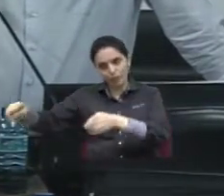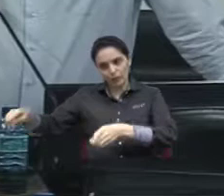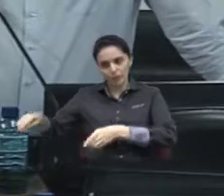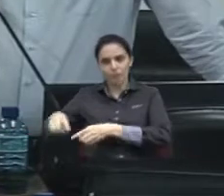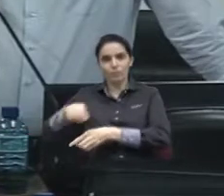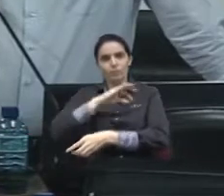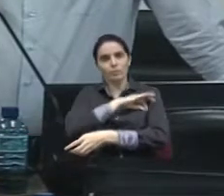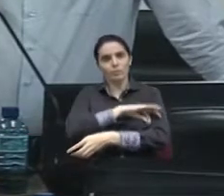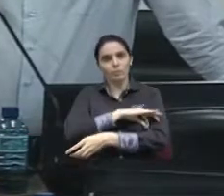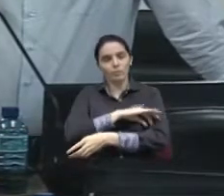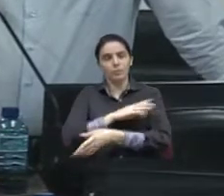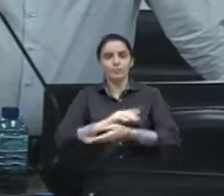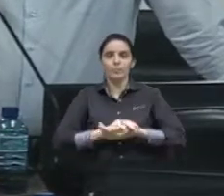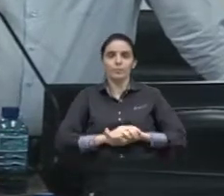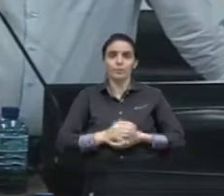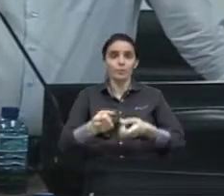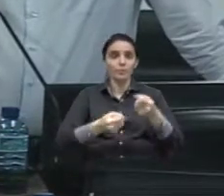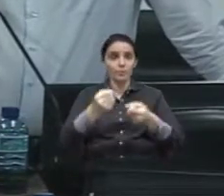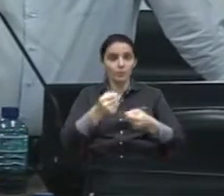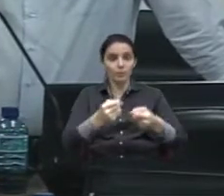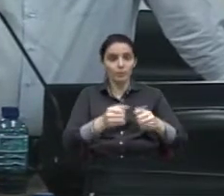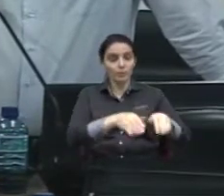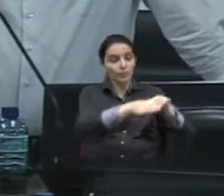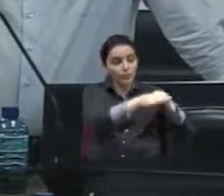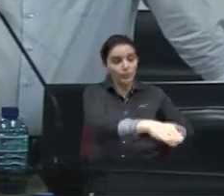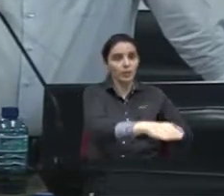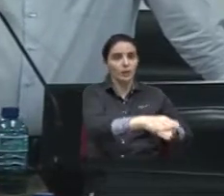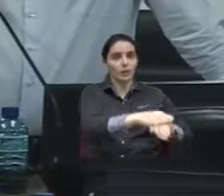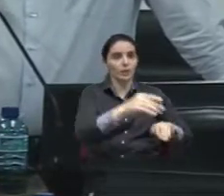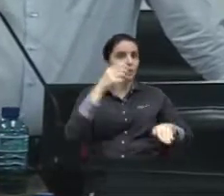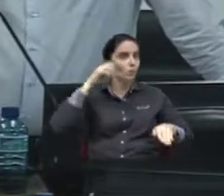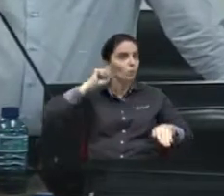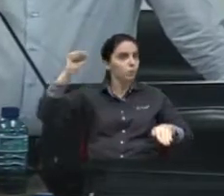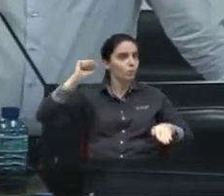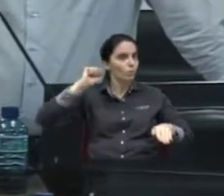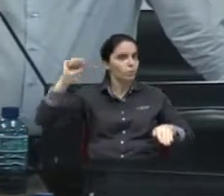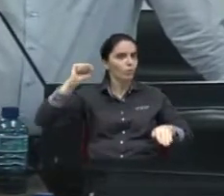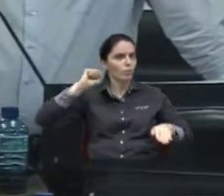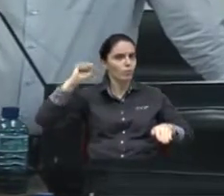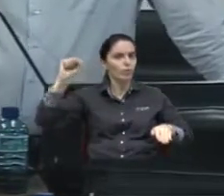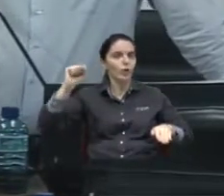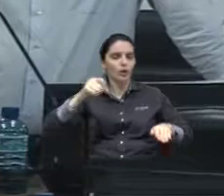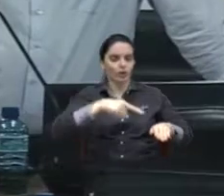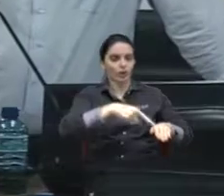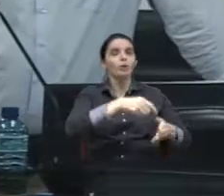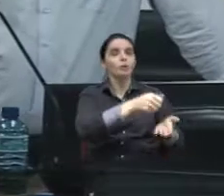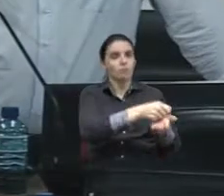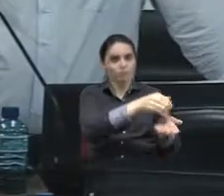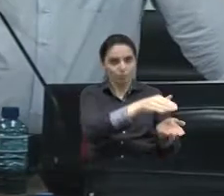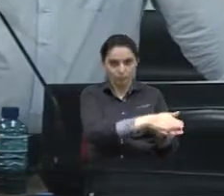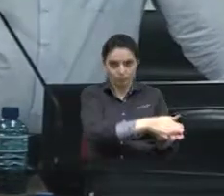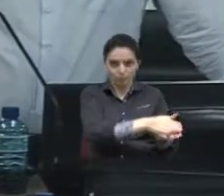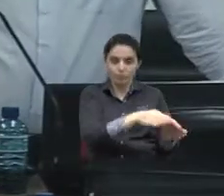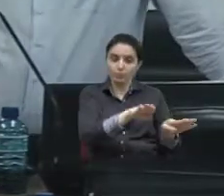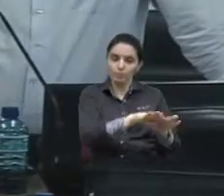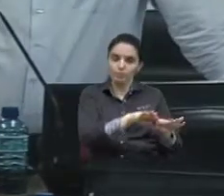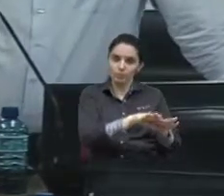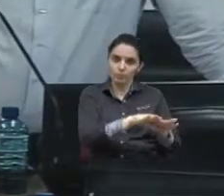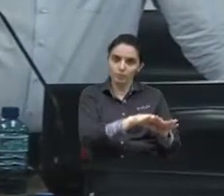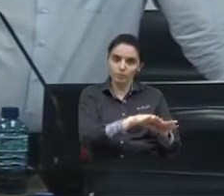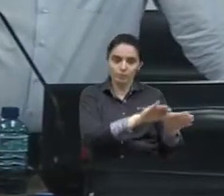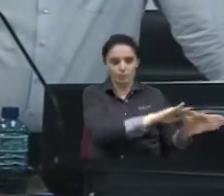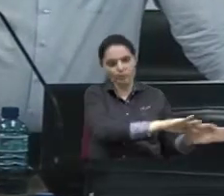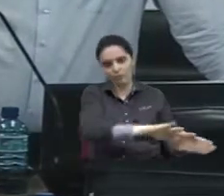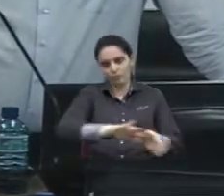parados e que tenham um som excessivo, eles podem ser multados, né? E até, de repente, ser